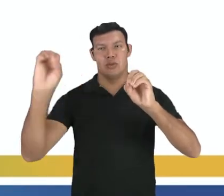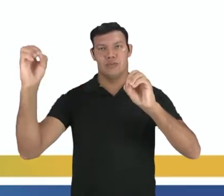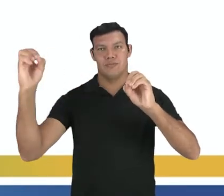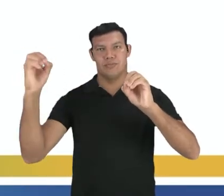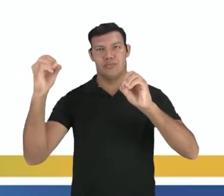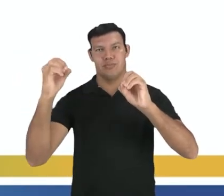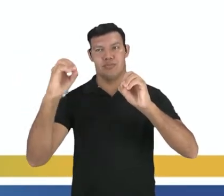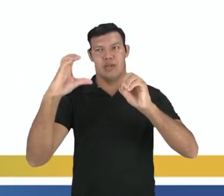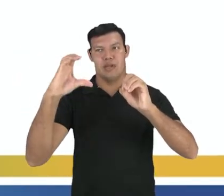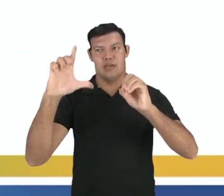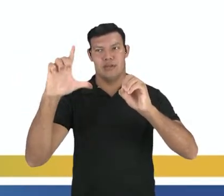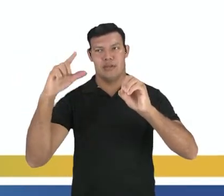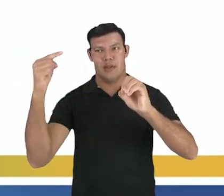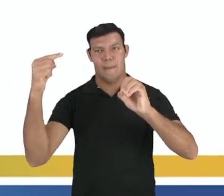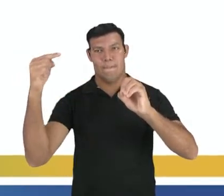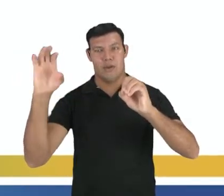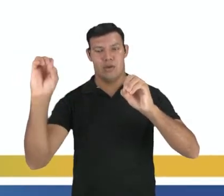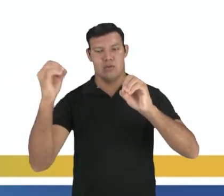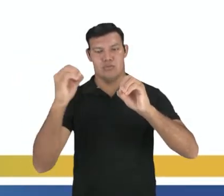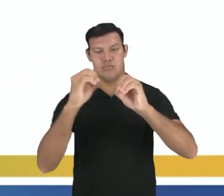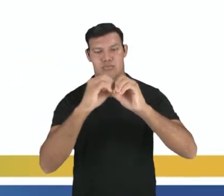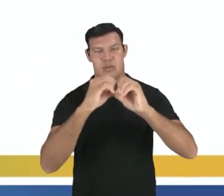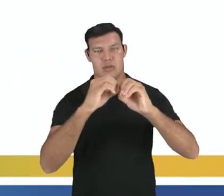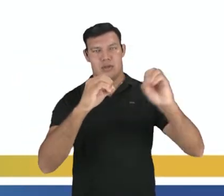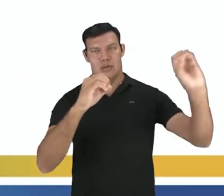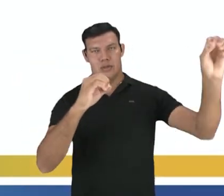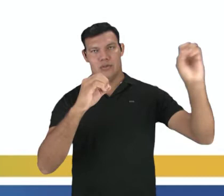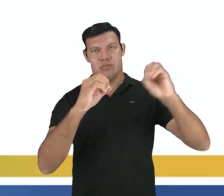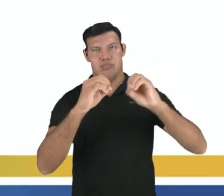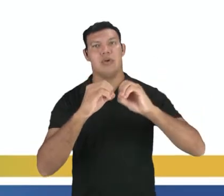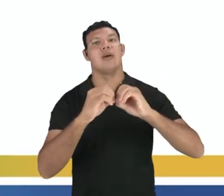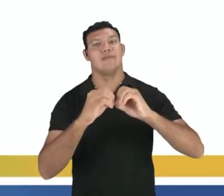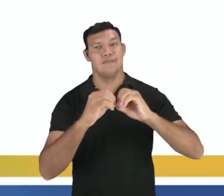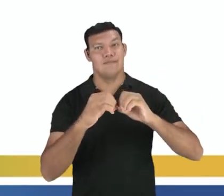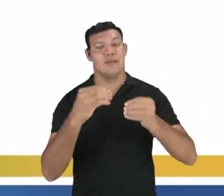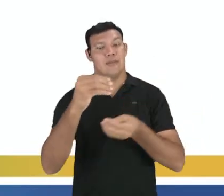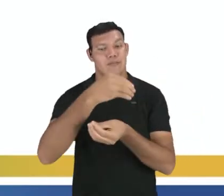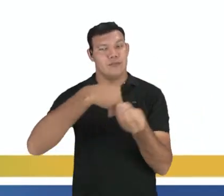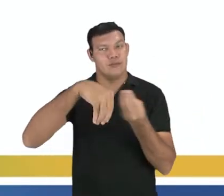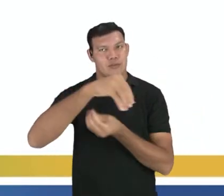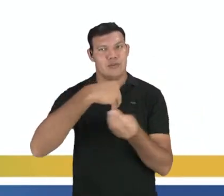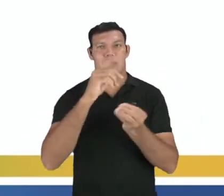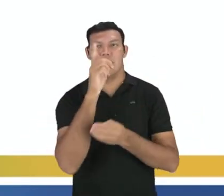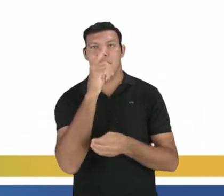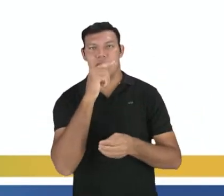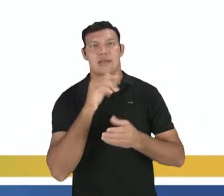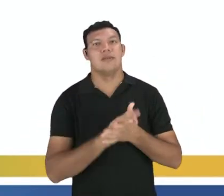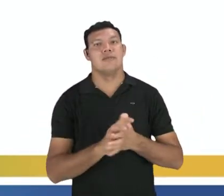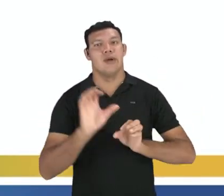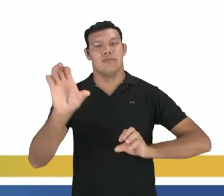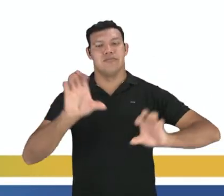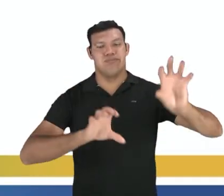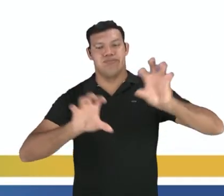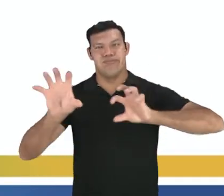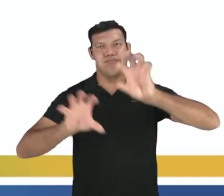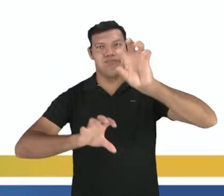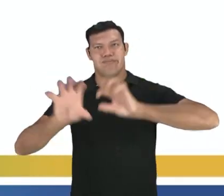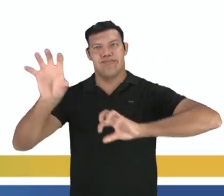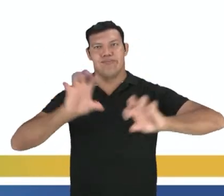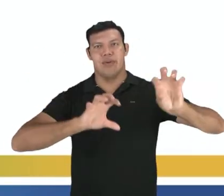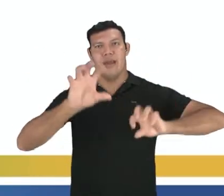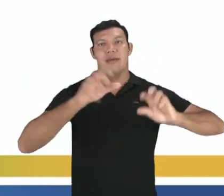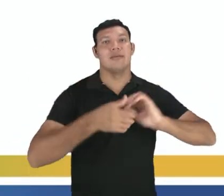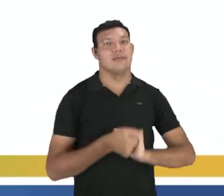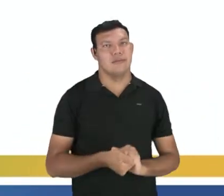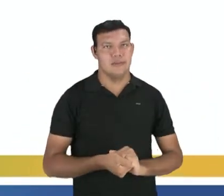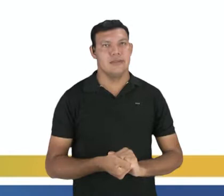dessa atração de íons que ocorre devido à presença da água, a gente tem a dissociação, que nada mais é do